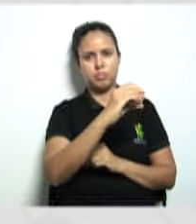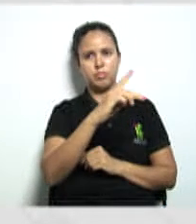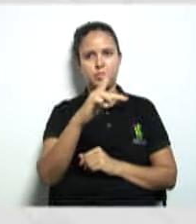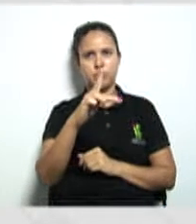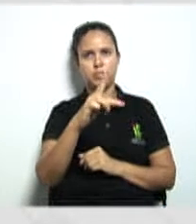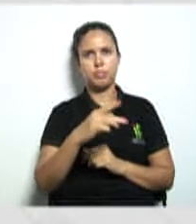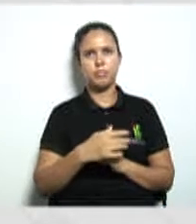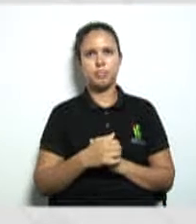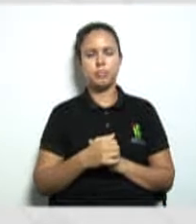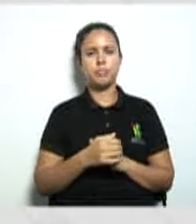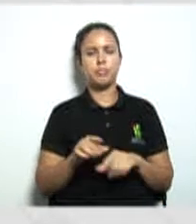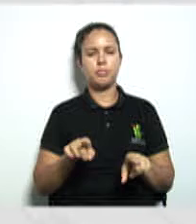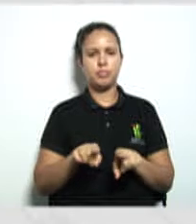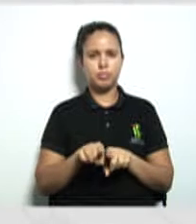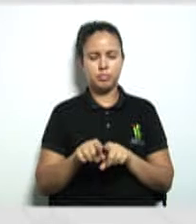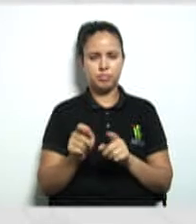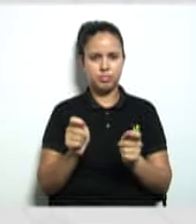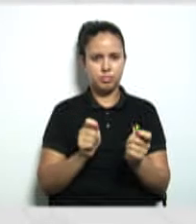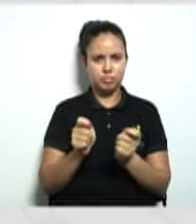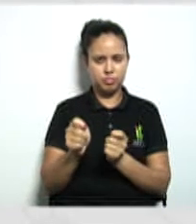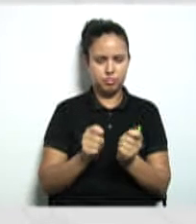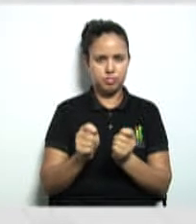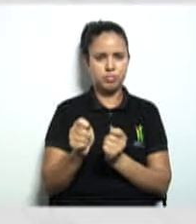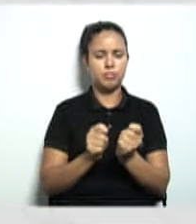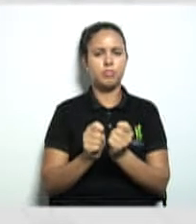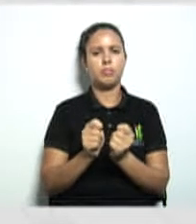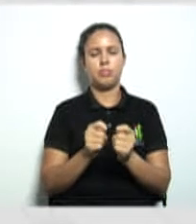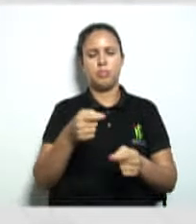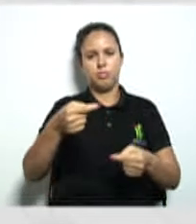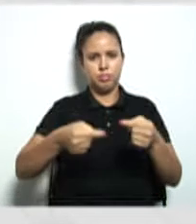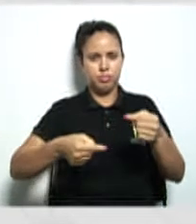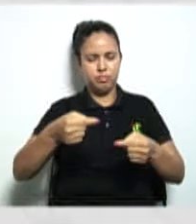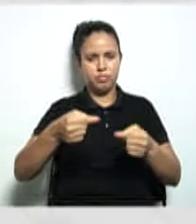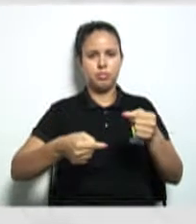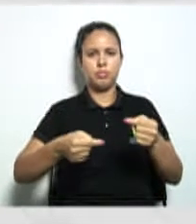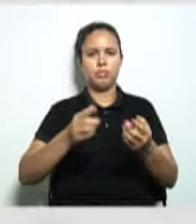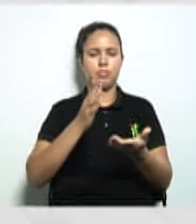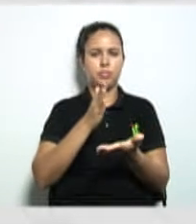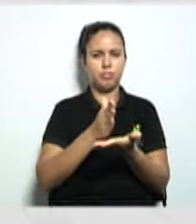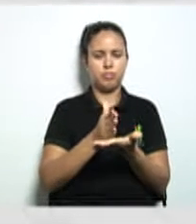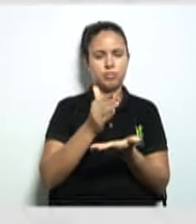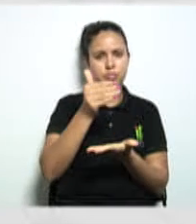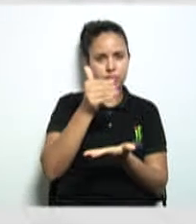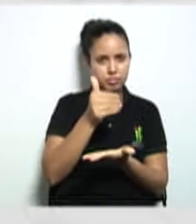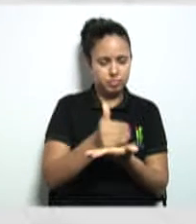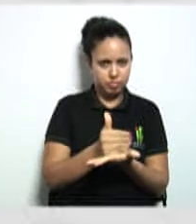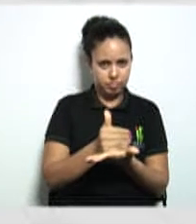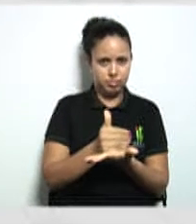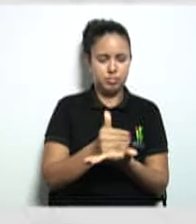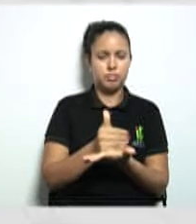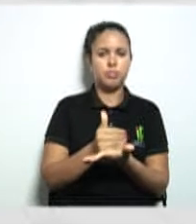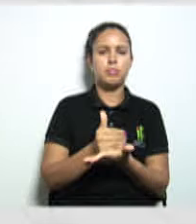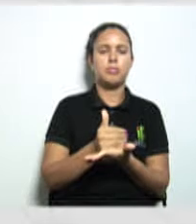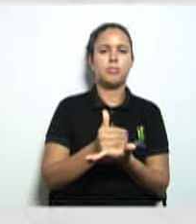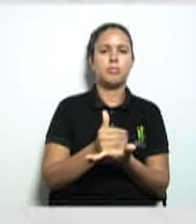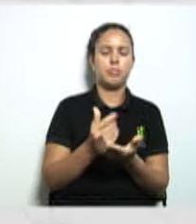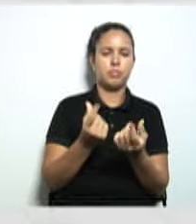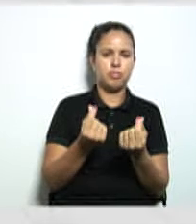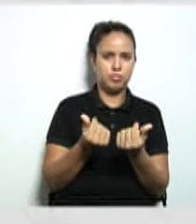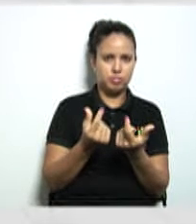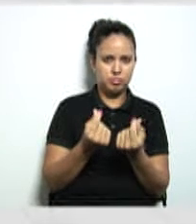E controlam-no democraticamente. Parte desse capital, olha que interessante aqui,